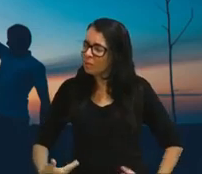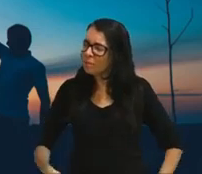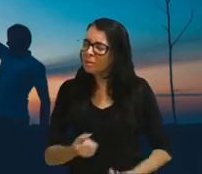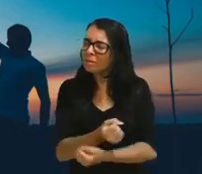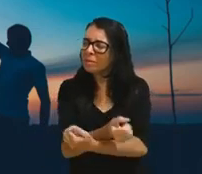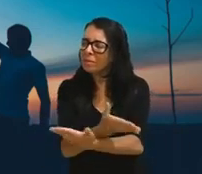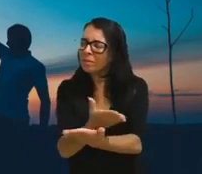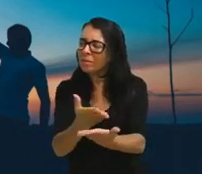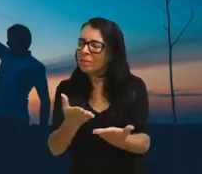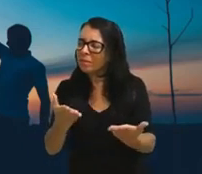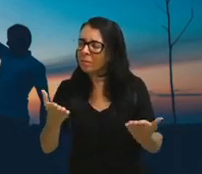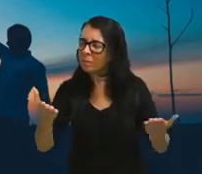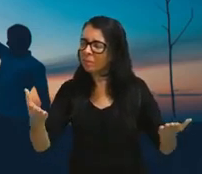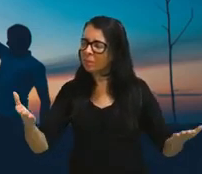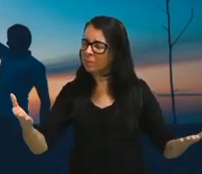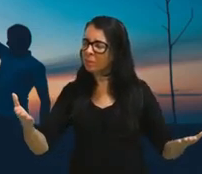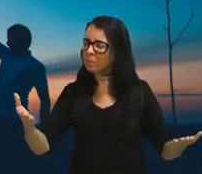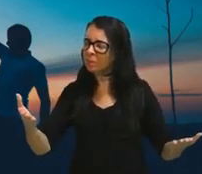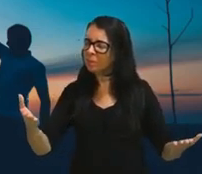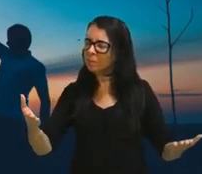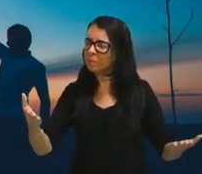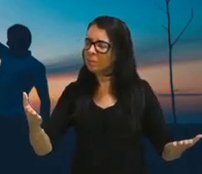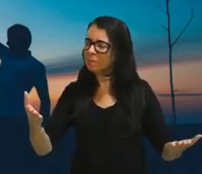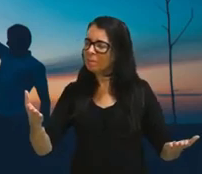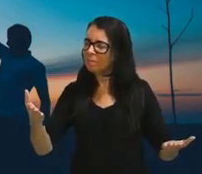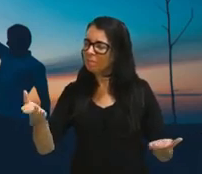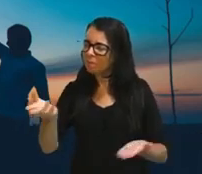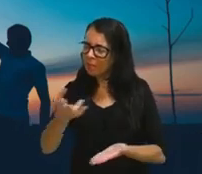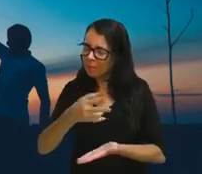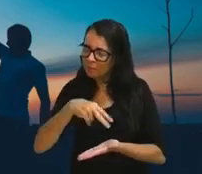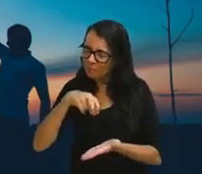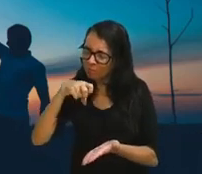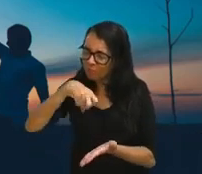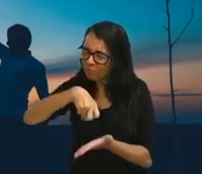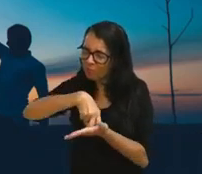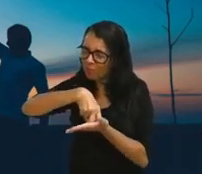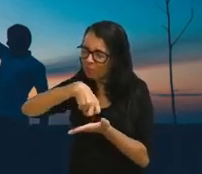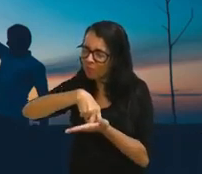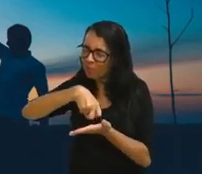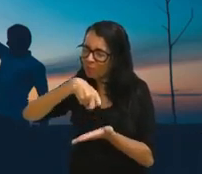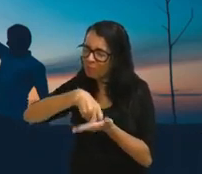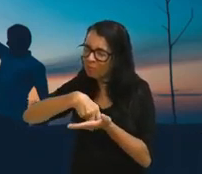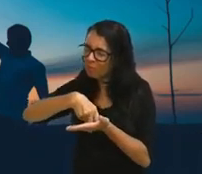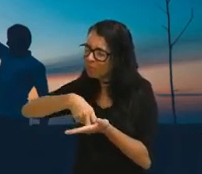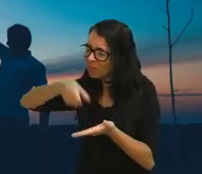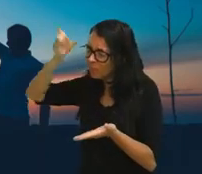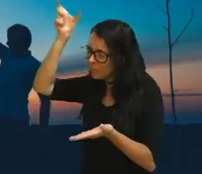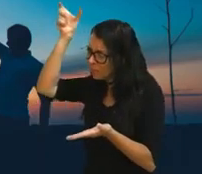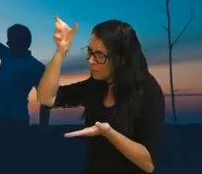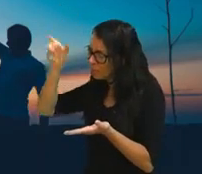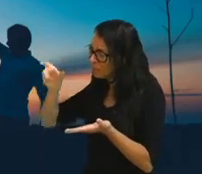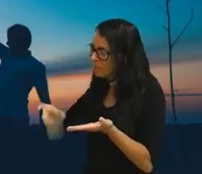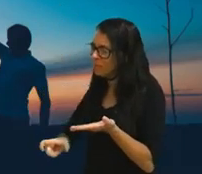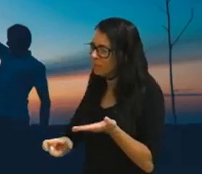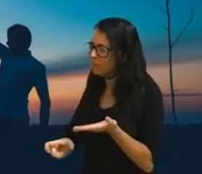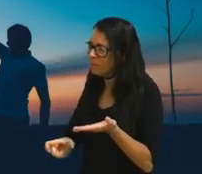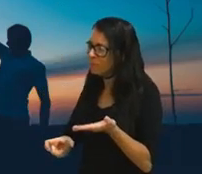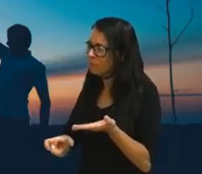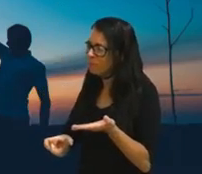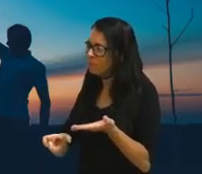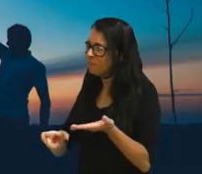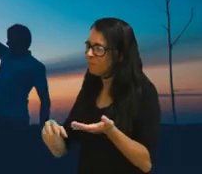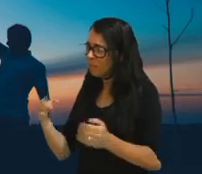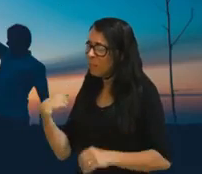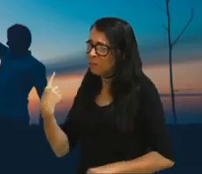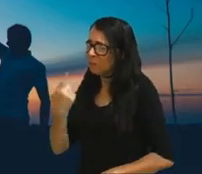abrigados no Senhor, acolhidos por Tua bondade. Nós não somos merecedores,